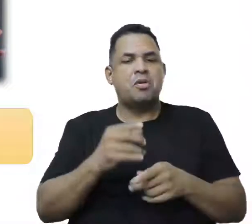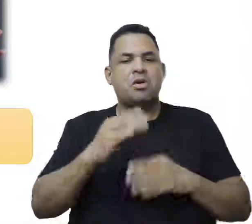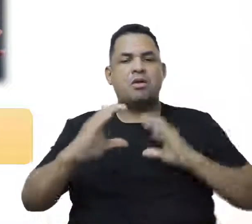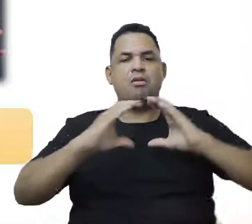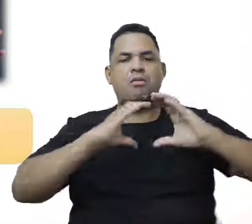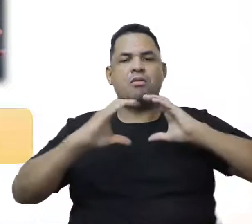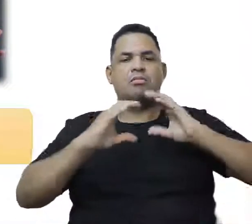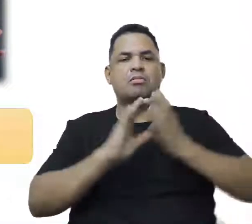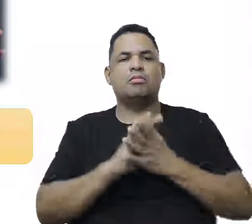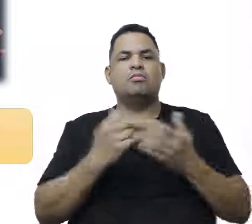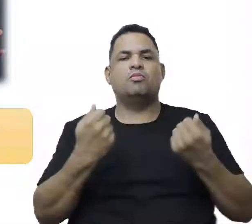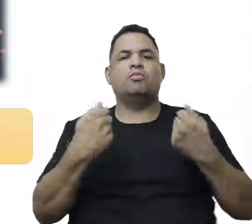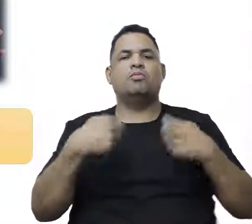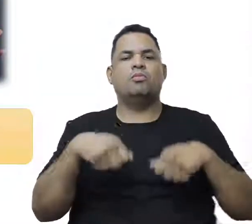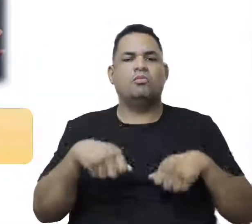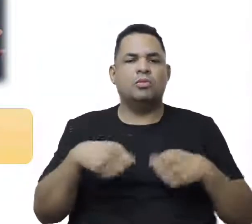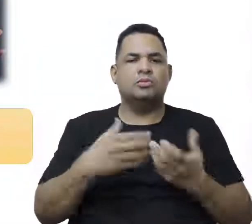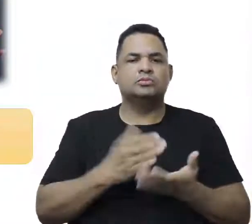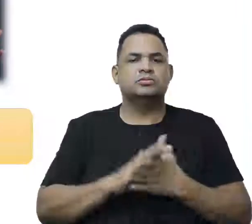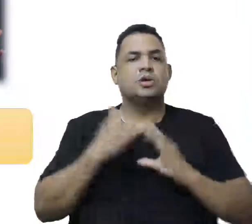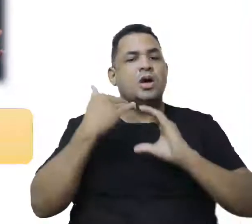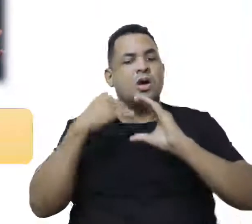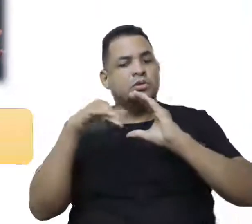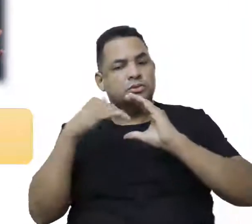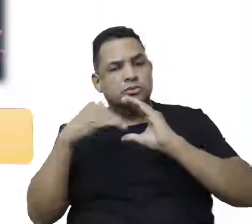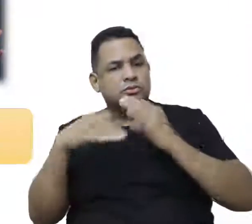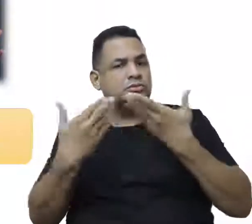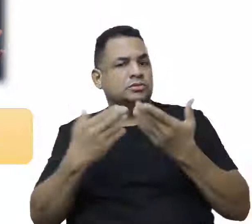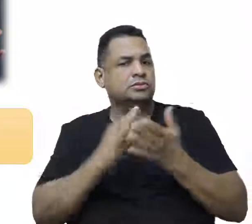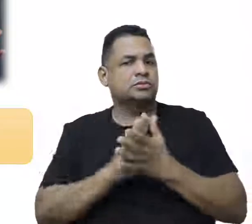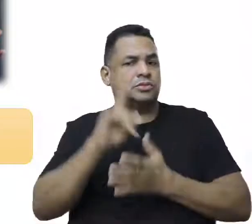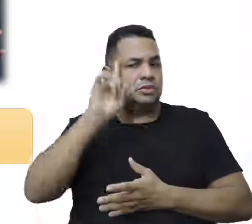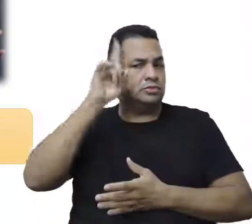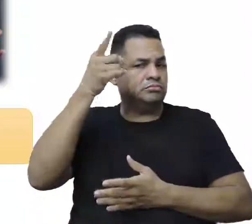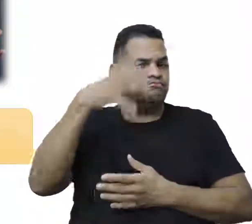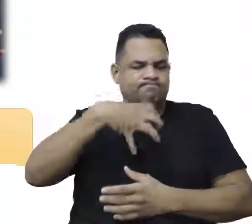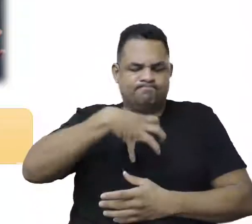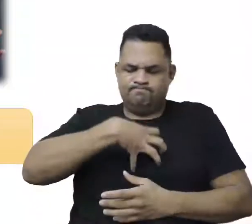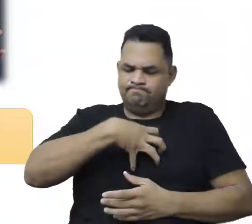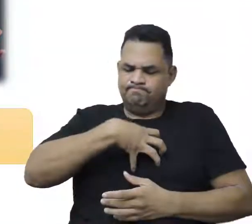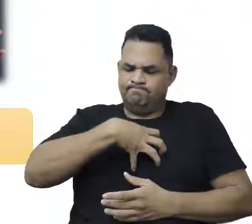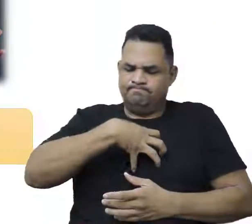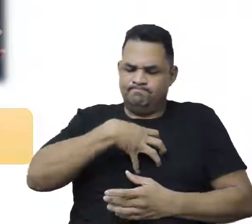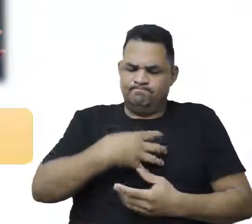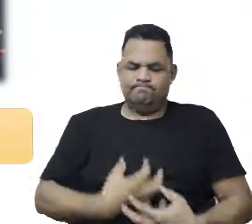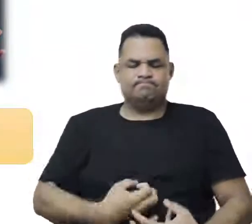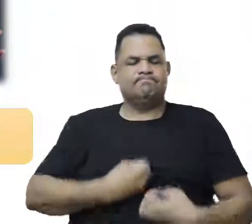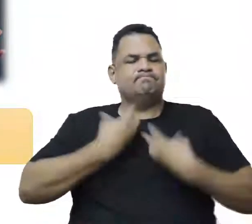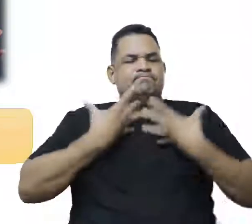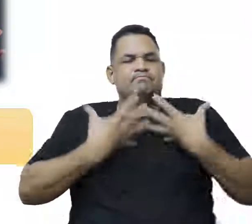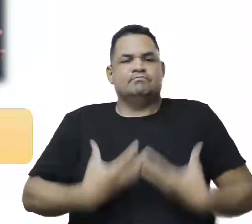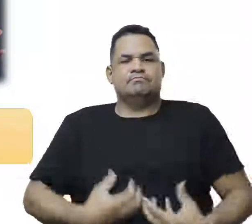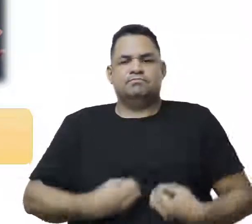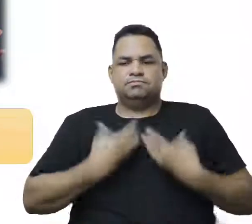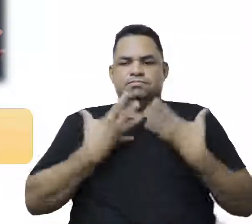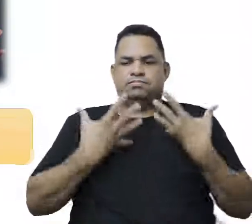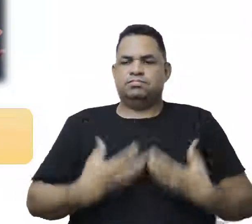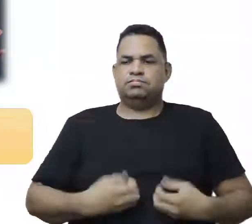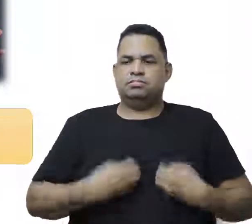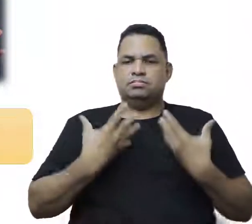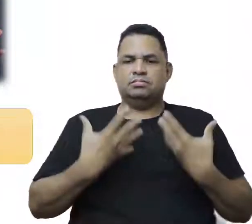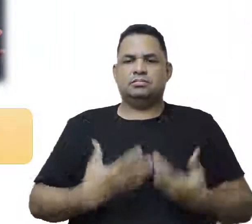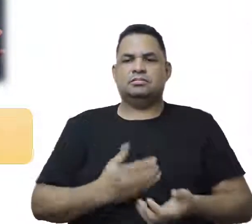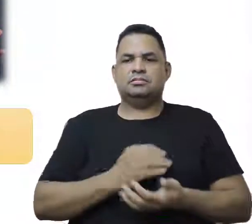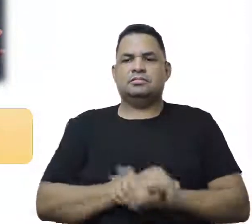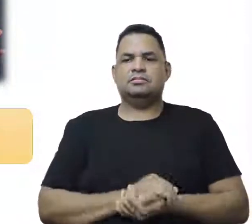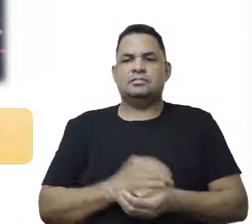posso fazer isso também através de mensagens, ideias, sentimentos, emoções. A professora Iris falou muito